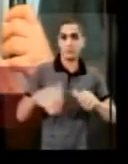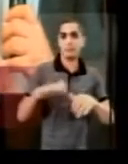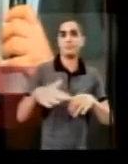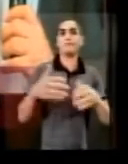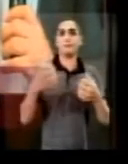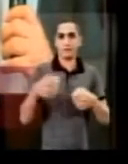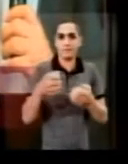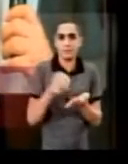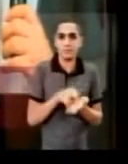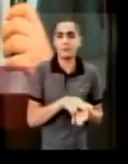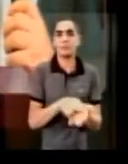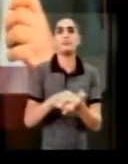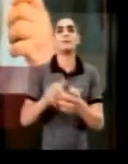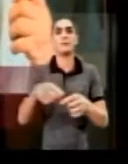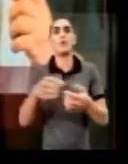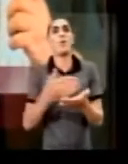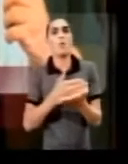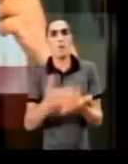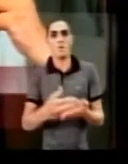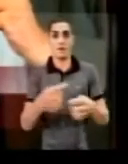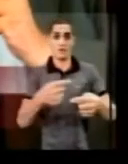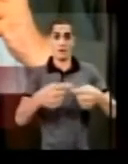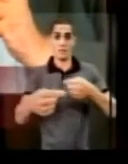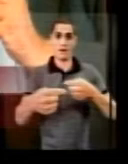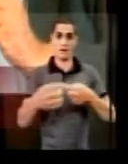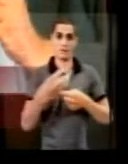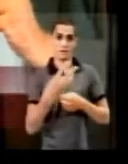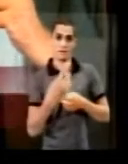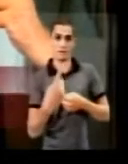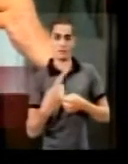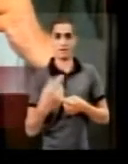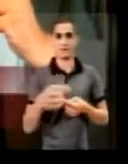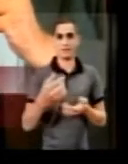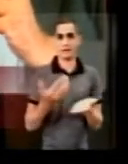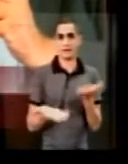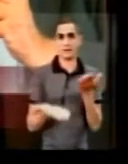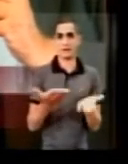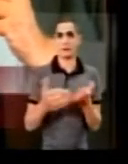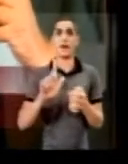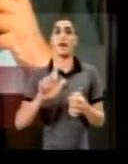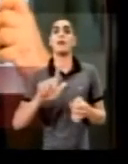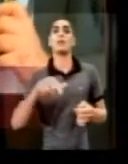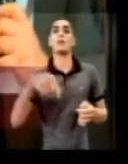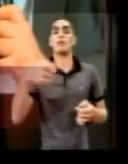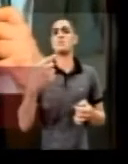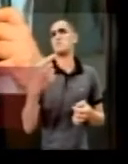31 e foi internado com síndrome respiratória aguda grave na semana